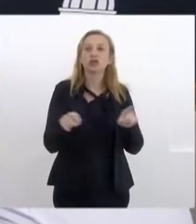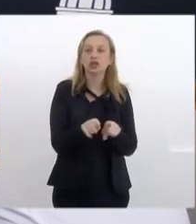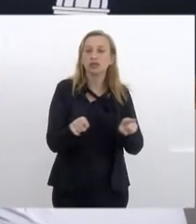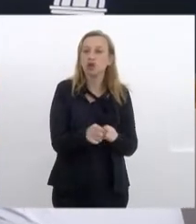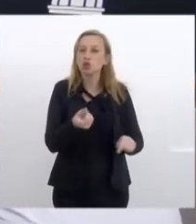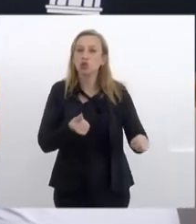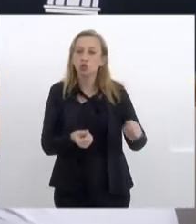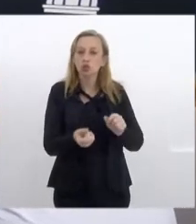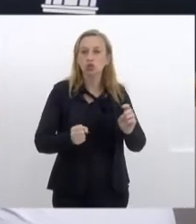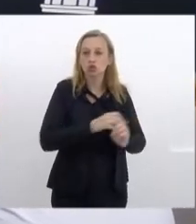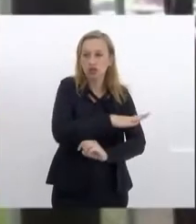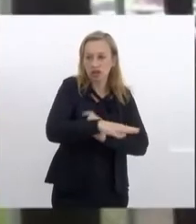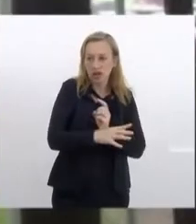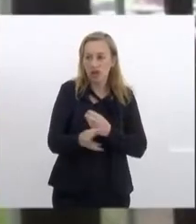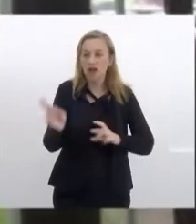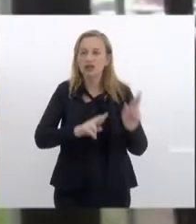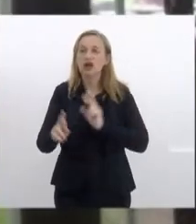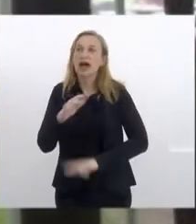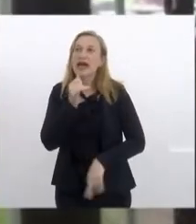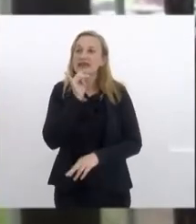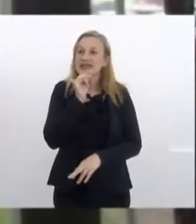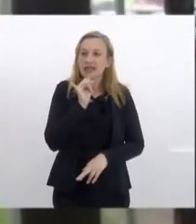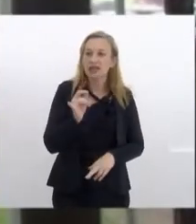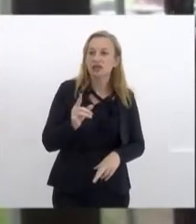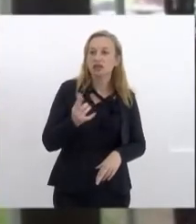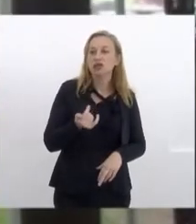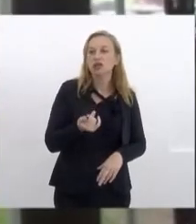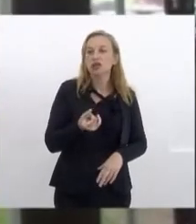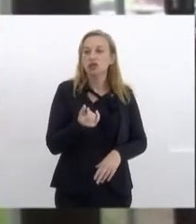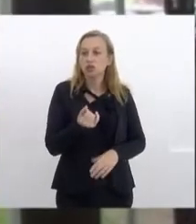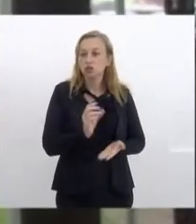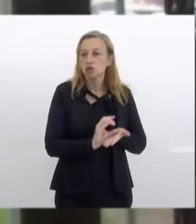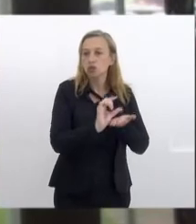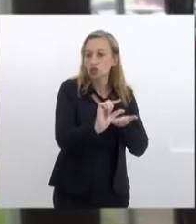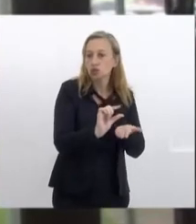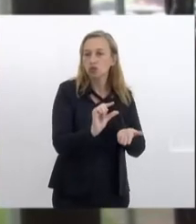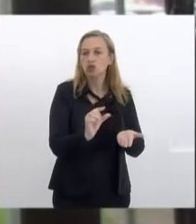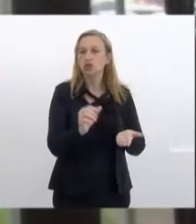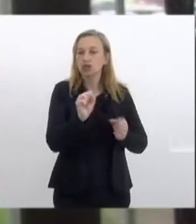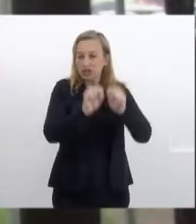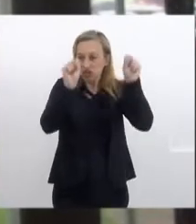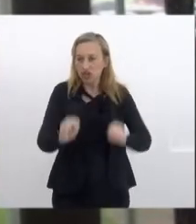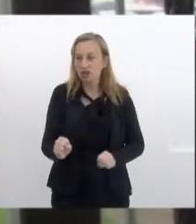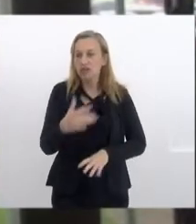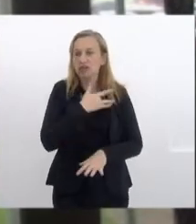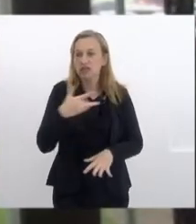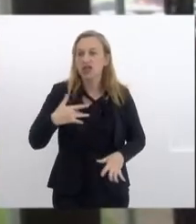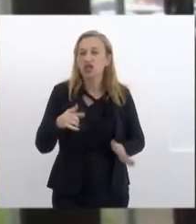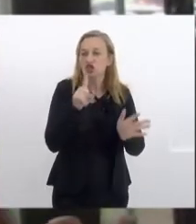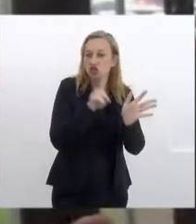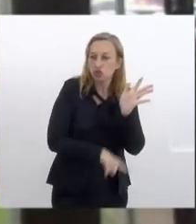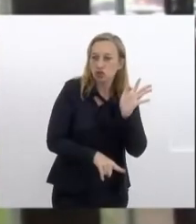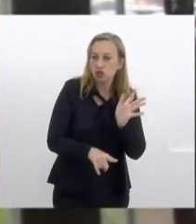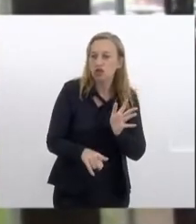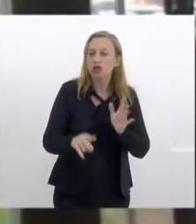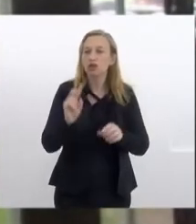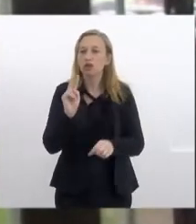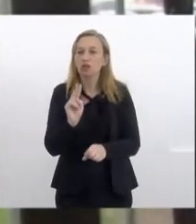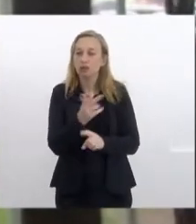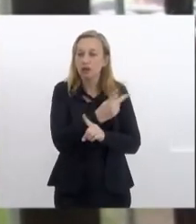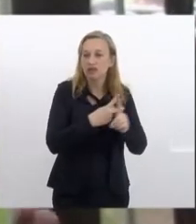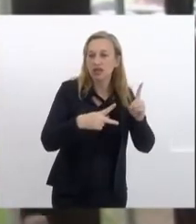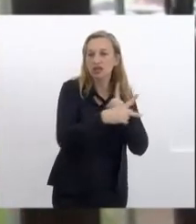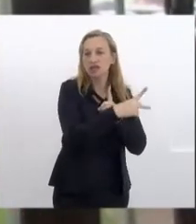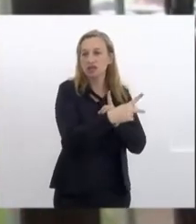social relacionado. Por exemplo, menores custos do sistema de saúde, diminuição dos custos referentes à previdência